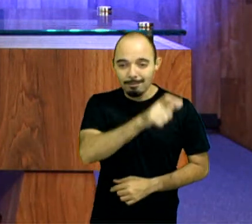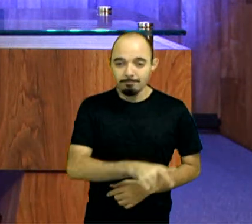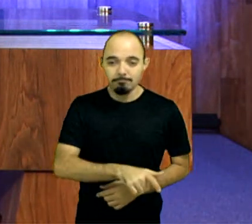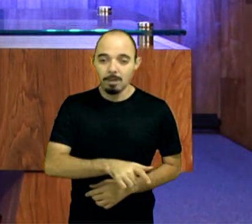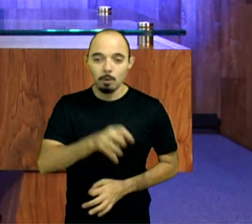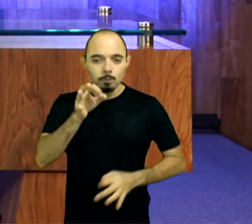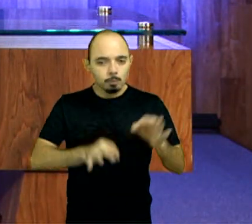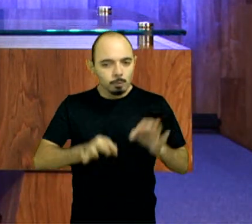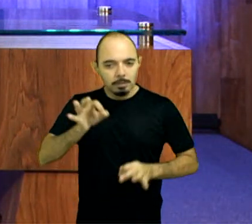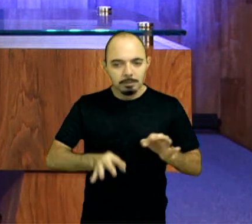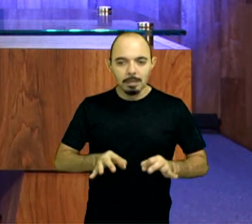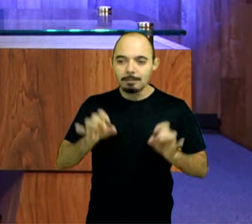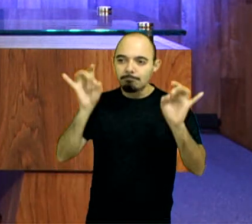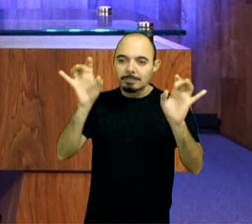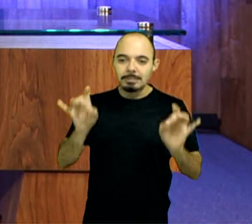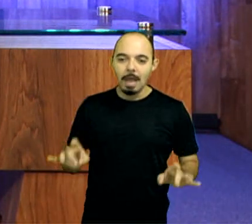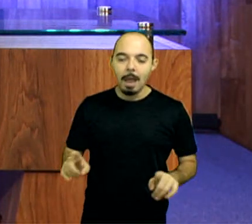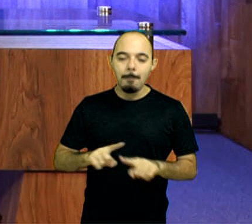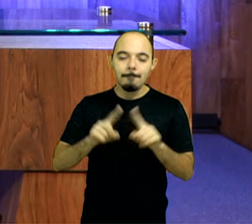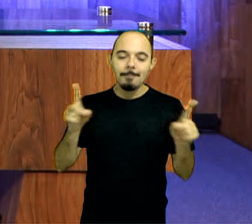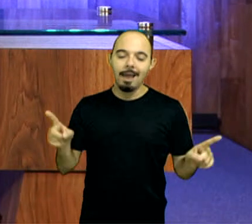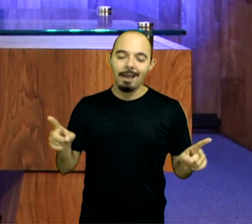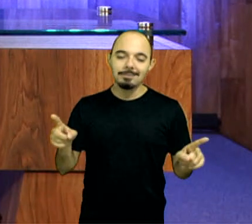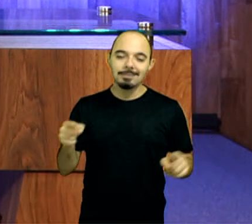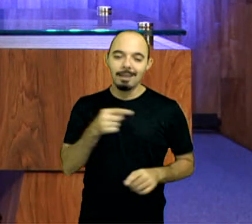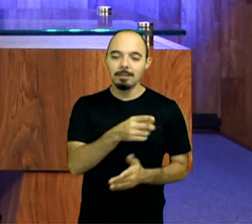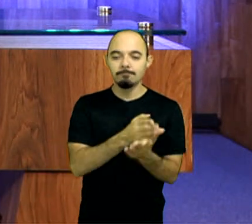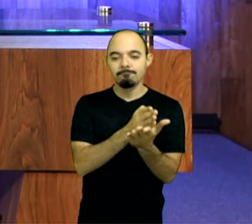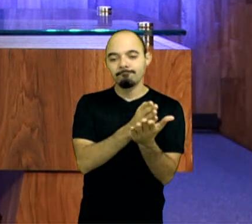Mas ele tinha uma fraqueza, mulheres.